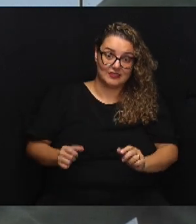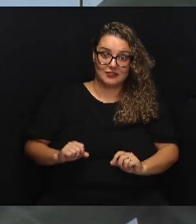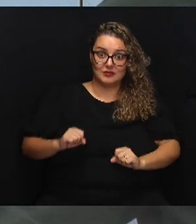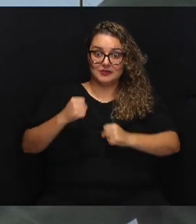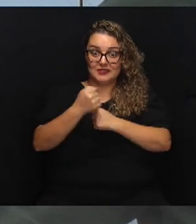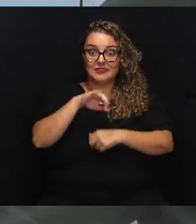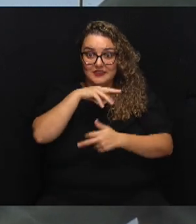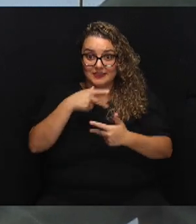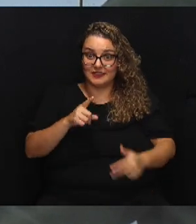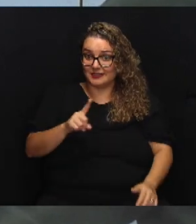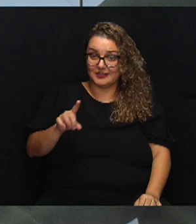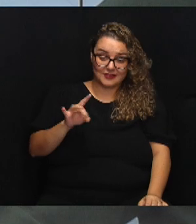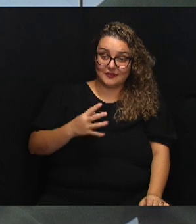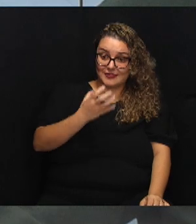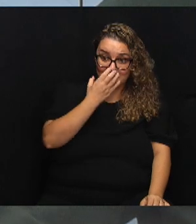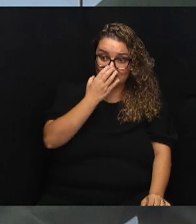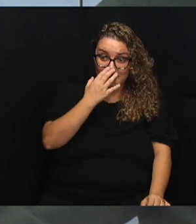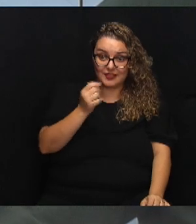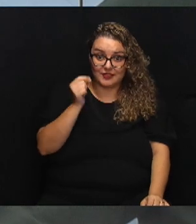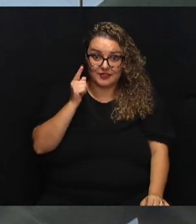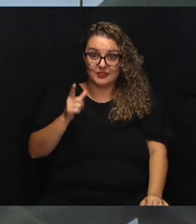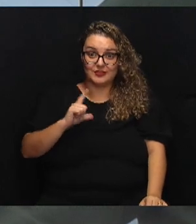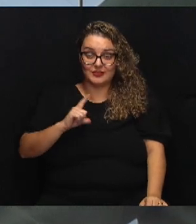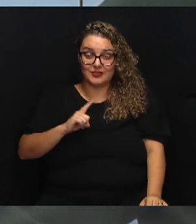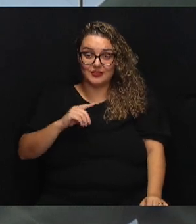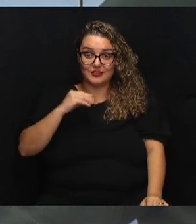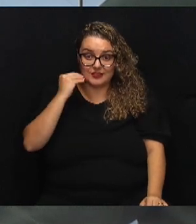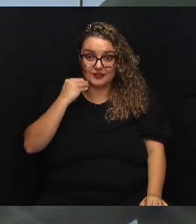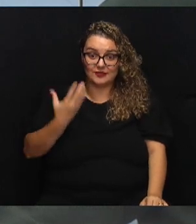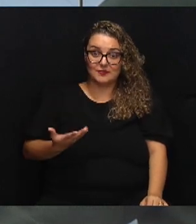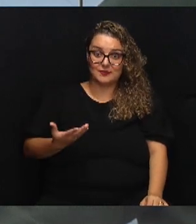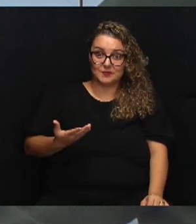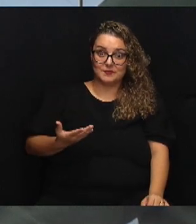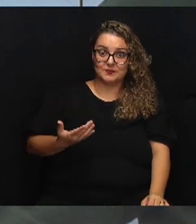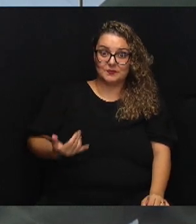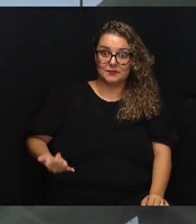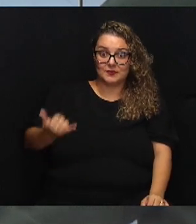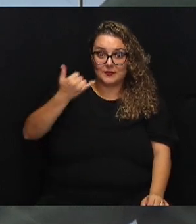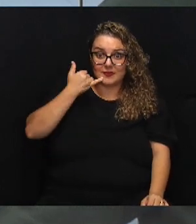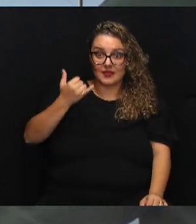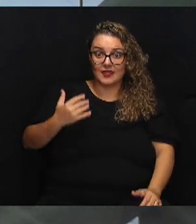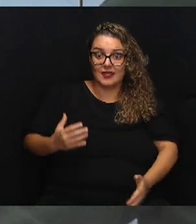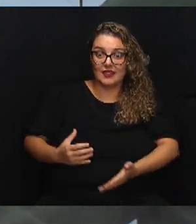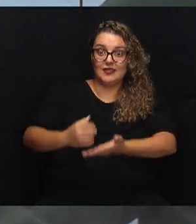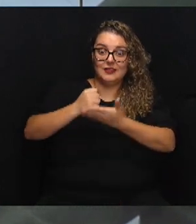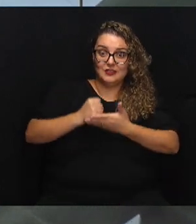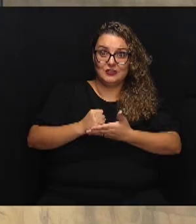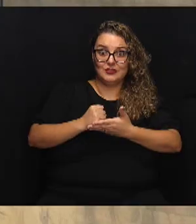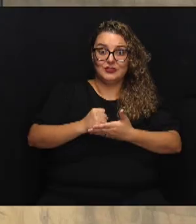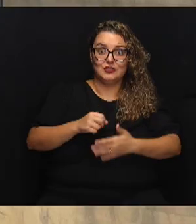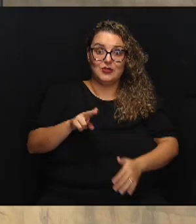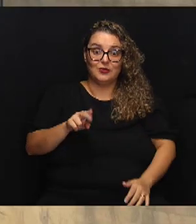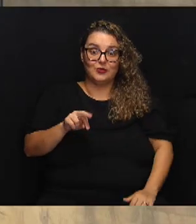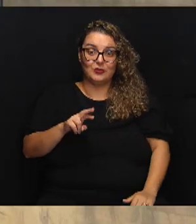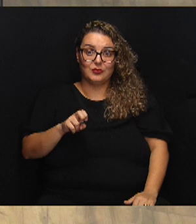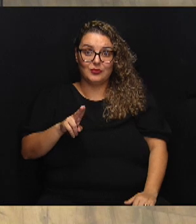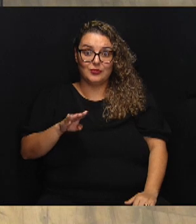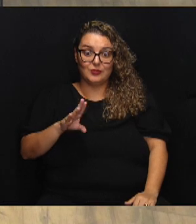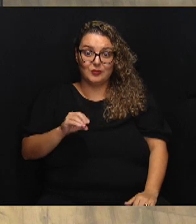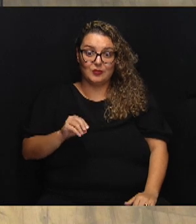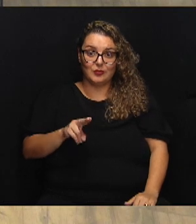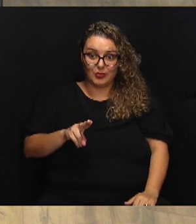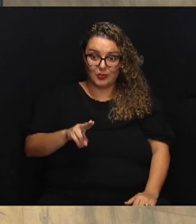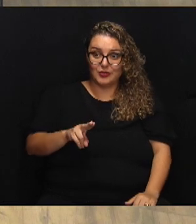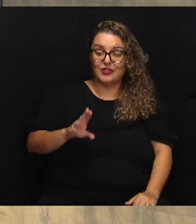é só cachorro e gato. Eu já tive pedido de resgate de urubu. Já fiz 2 resgates de urubu em Campinas,